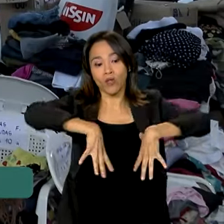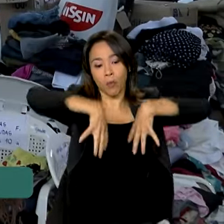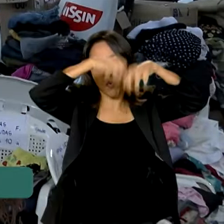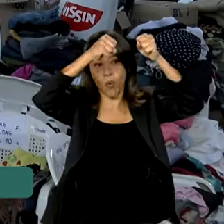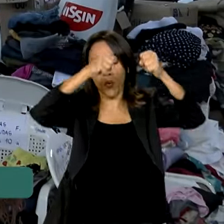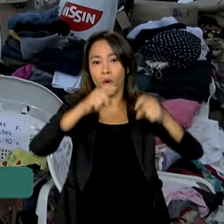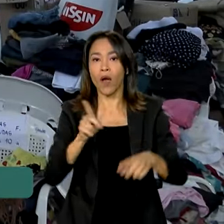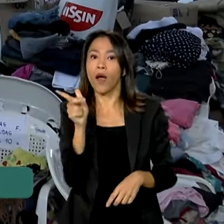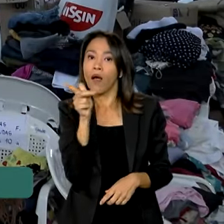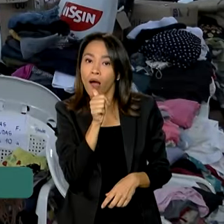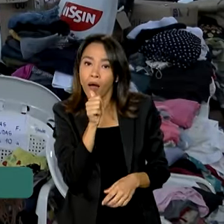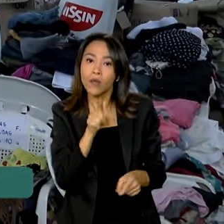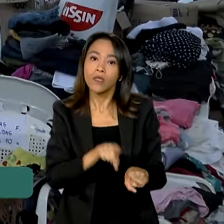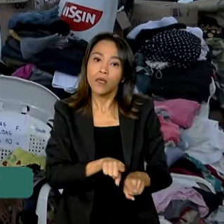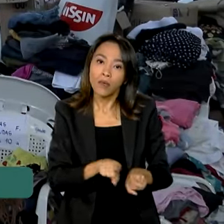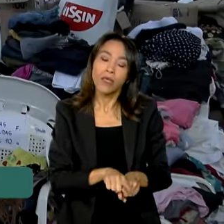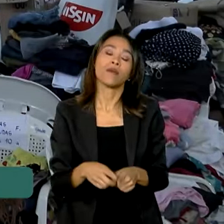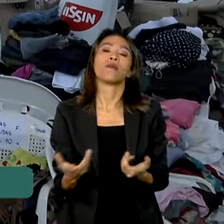alguns bairros, e